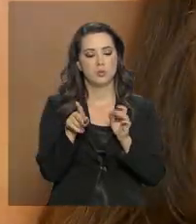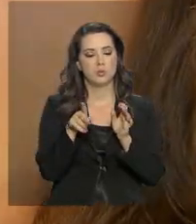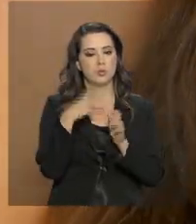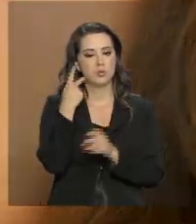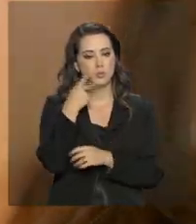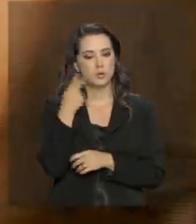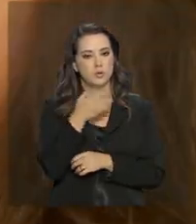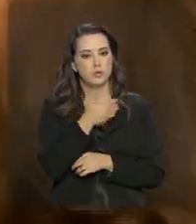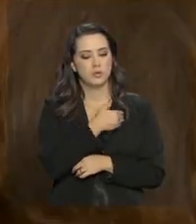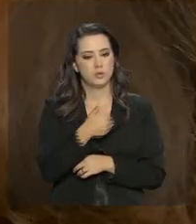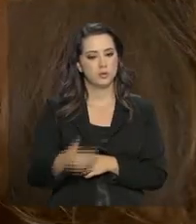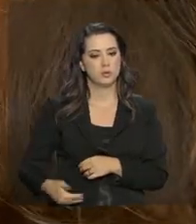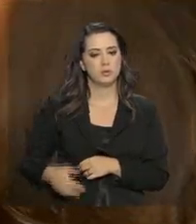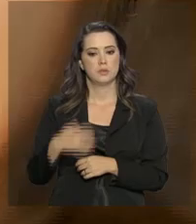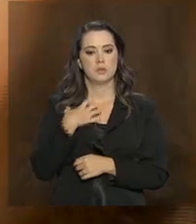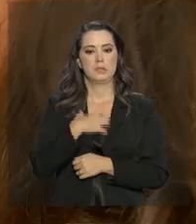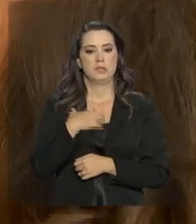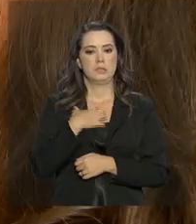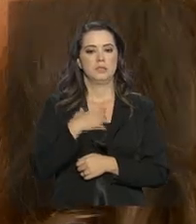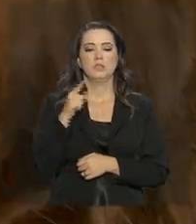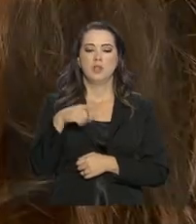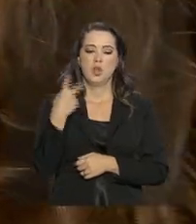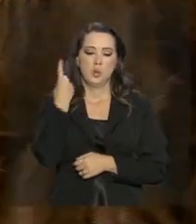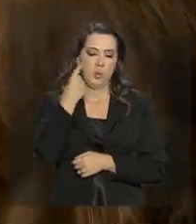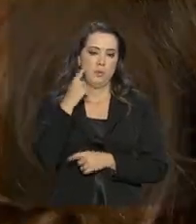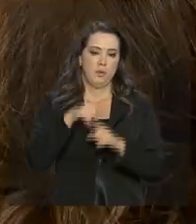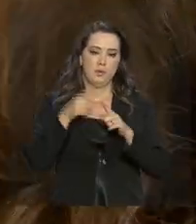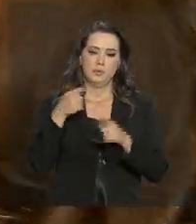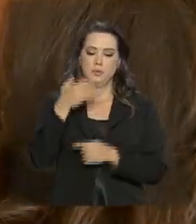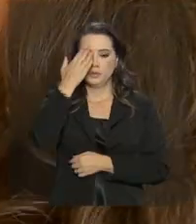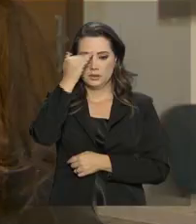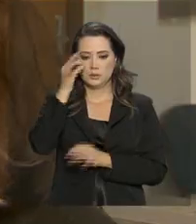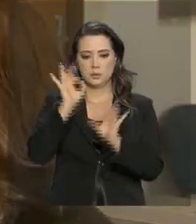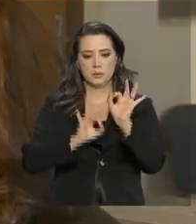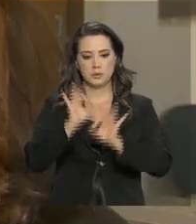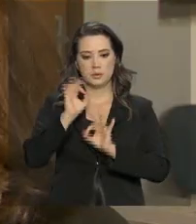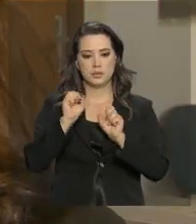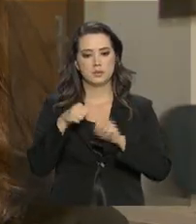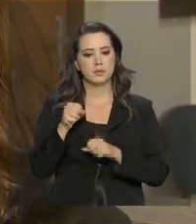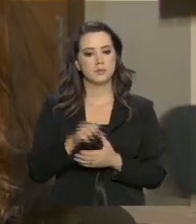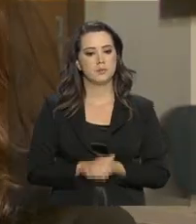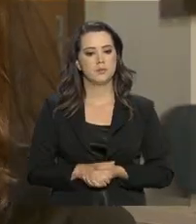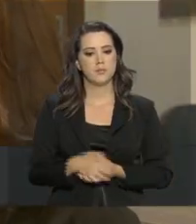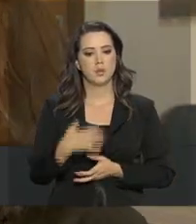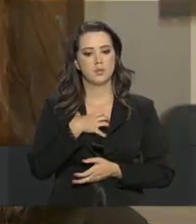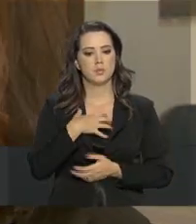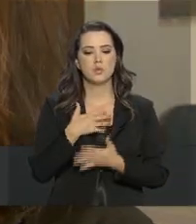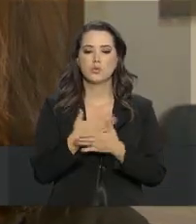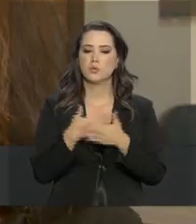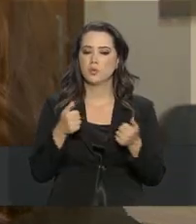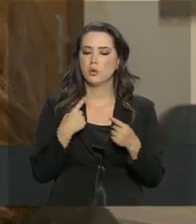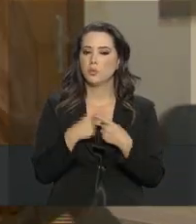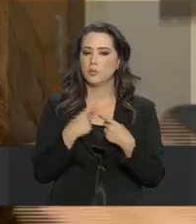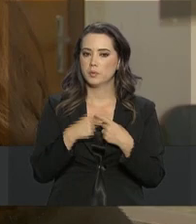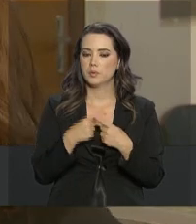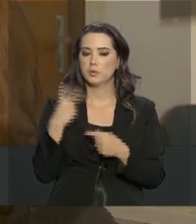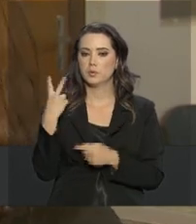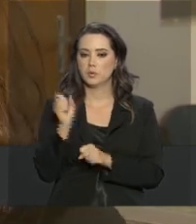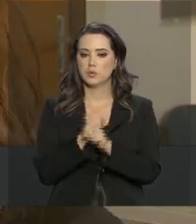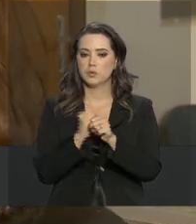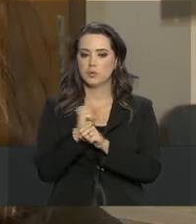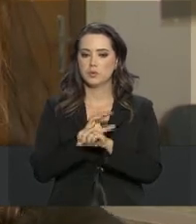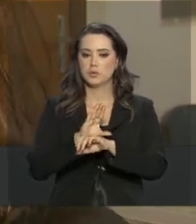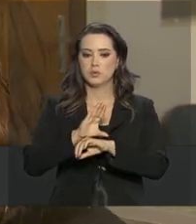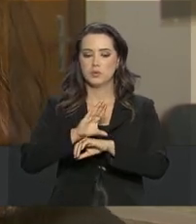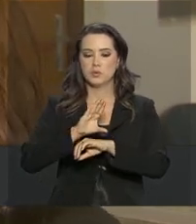ela, a ansiedade faz parte, mas garante que está preparada. Eu estou me sentindo um pouco mais preparada exatamente por esses 2 anos de